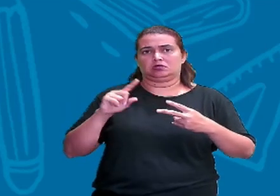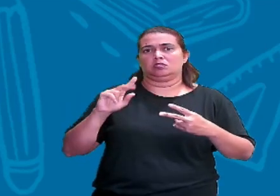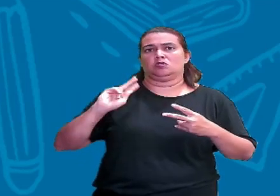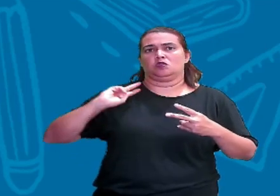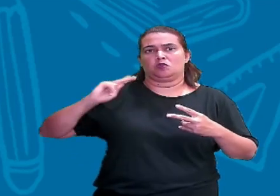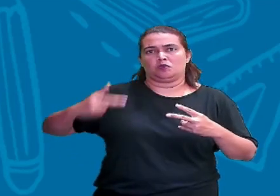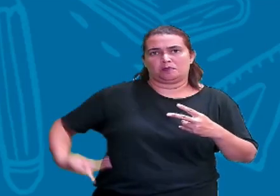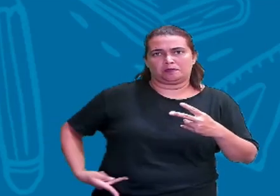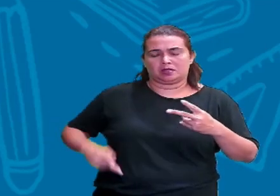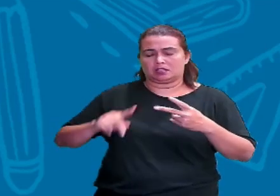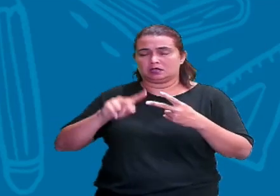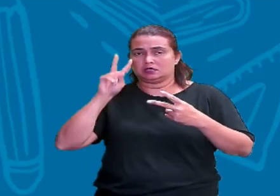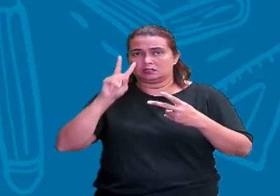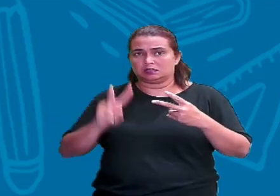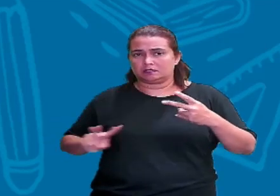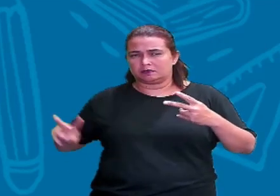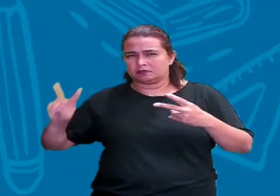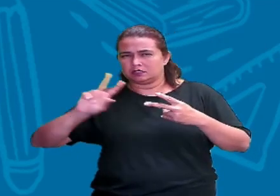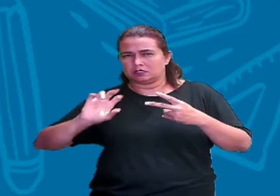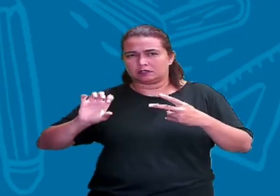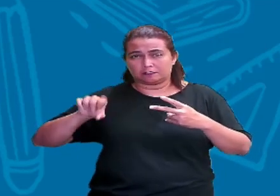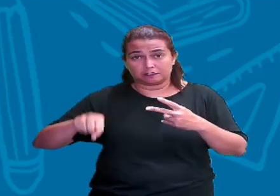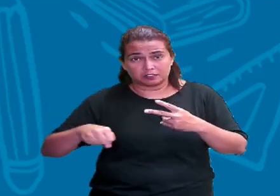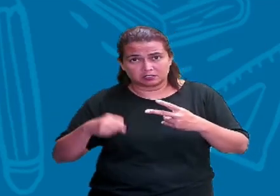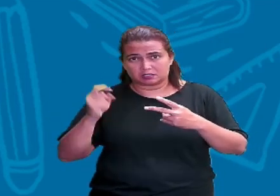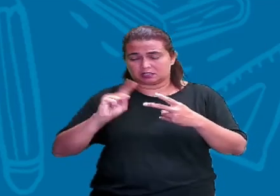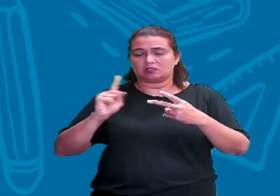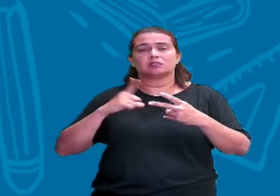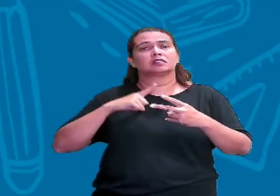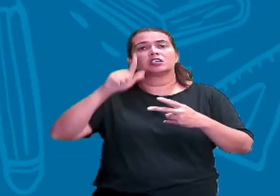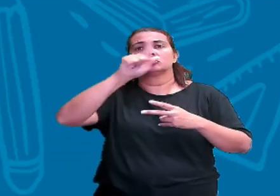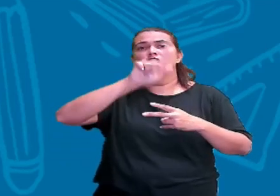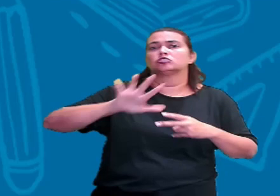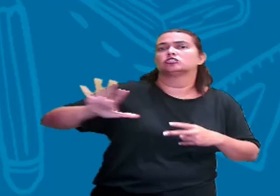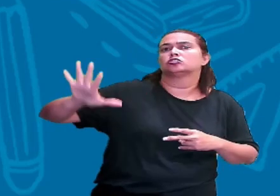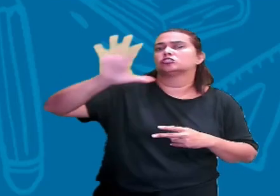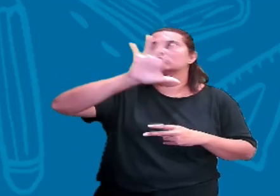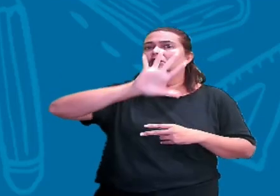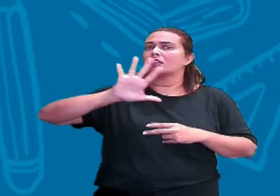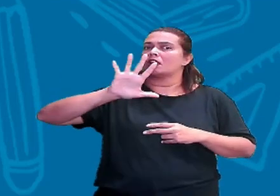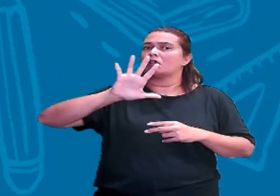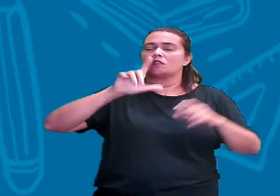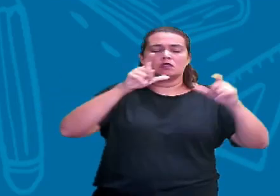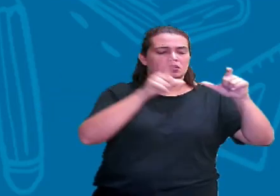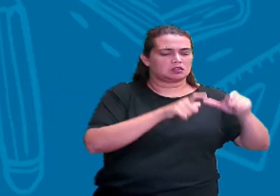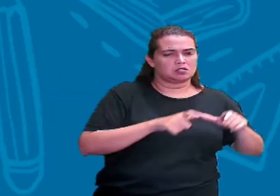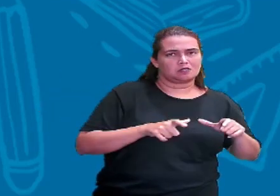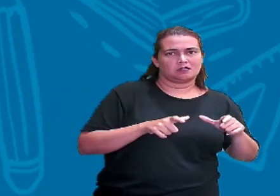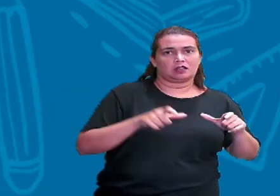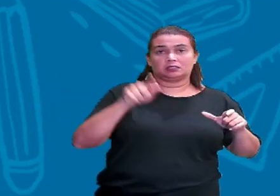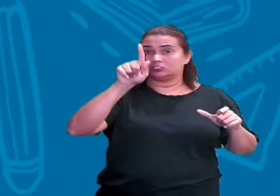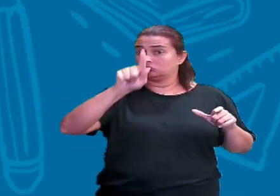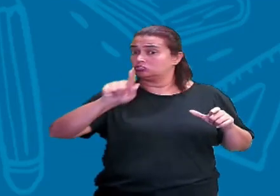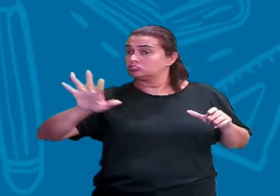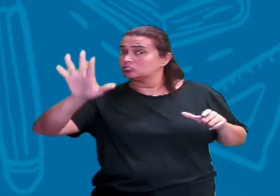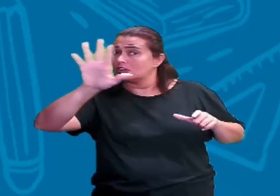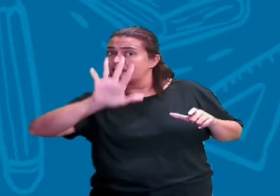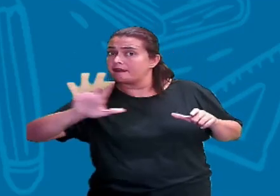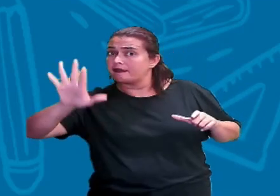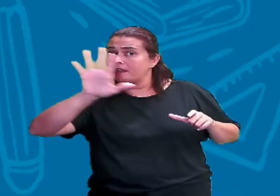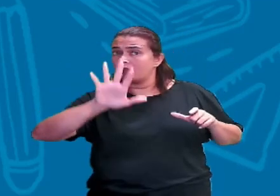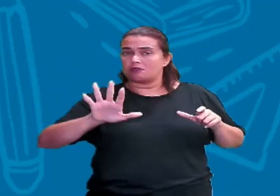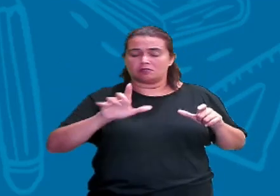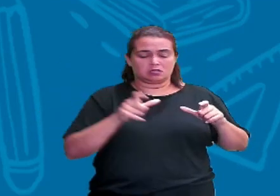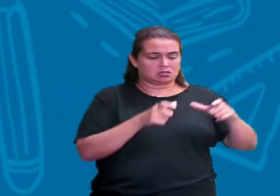também divide a geografia em geral e regional. Quando a gente fala em geografia geral, a gente vai ter, por